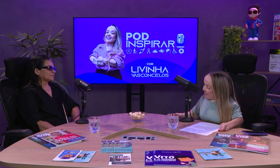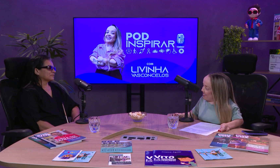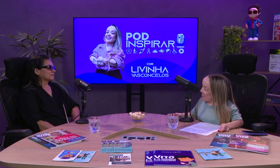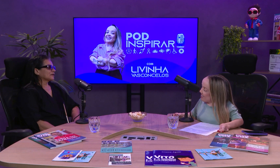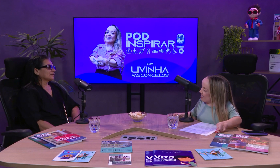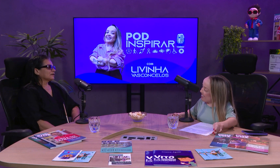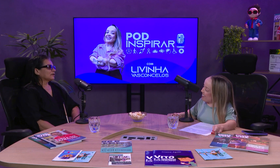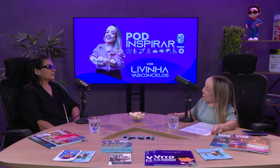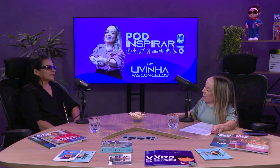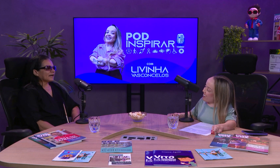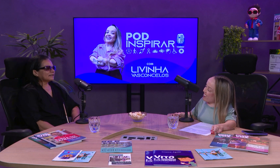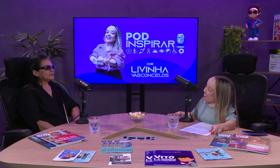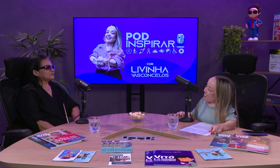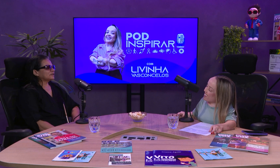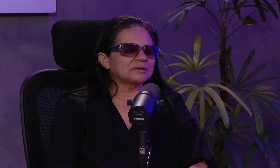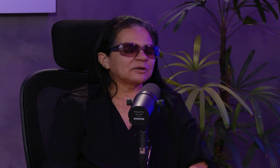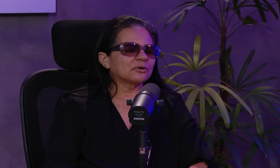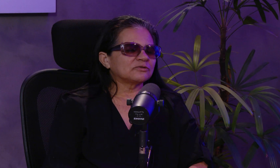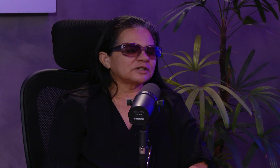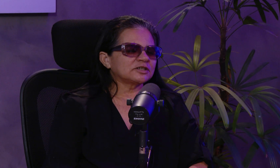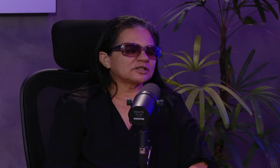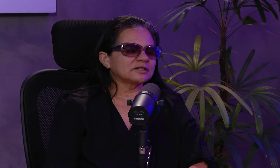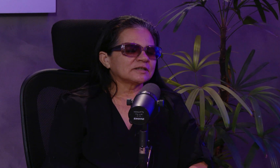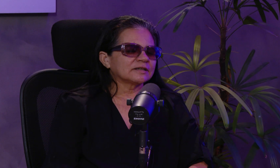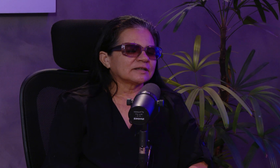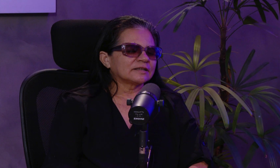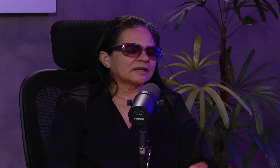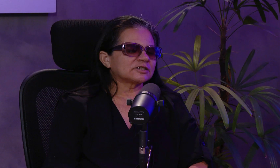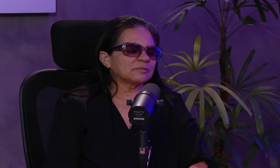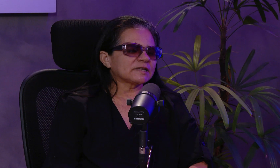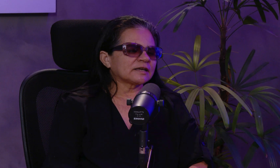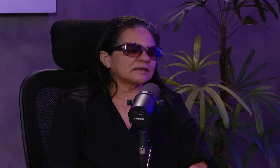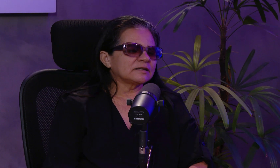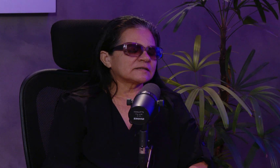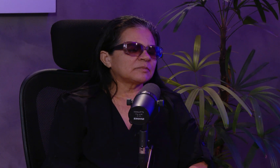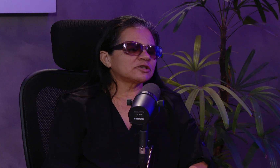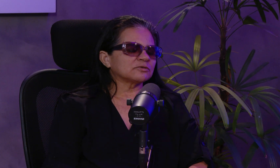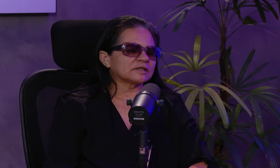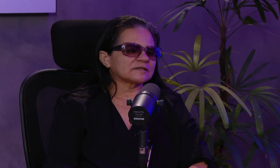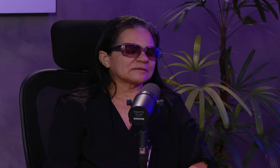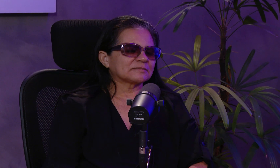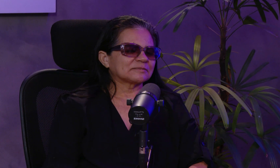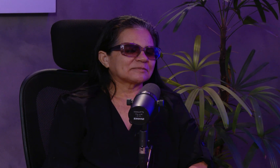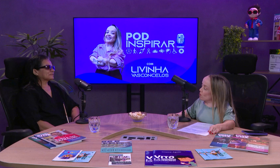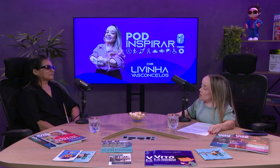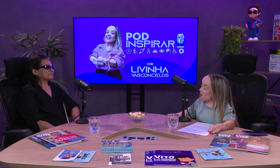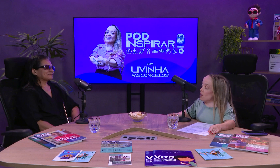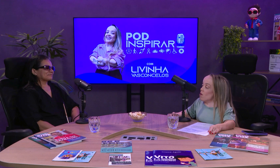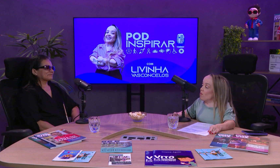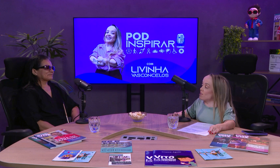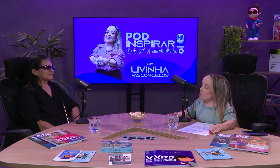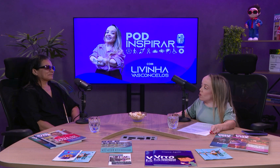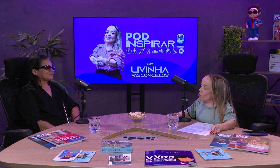bem-vinda. Obrigada, Livinha, pelo convite. Né? Estamos aqui sempre juntas. Estamos juntas,